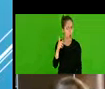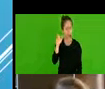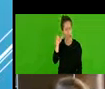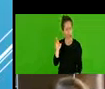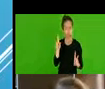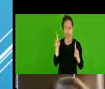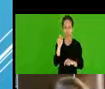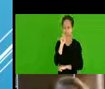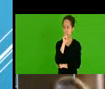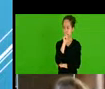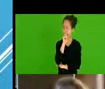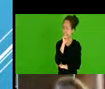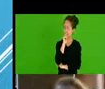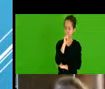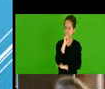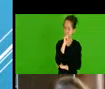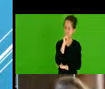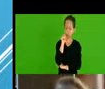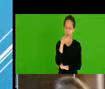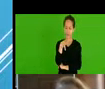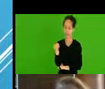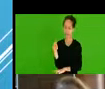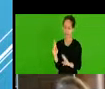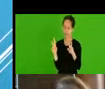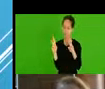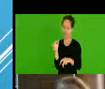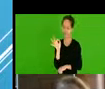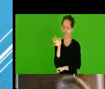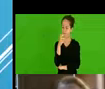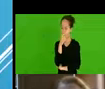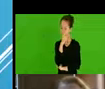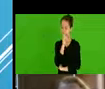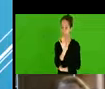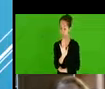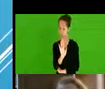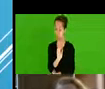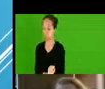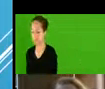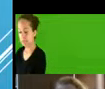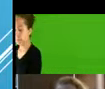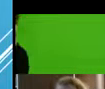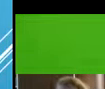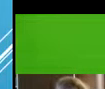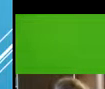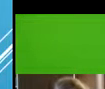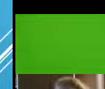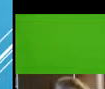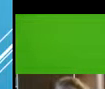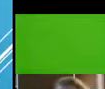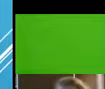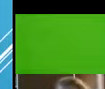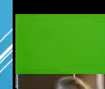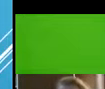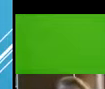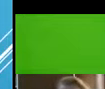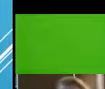professores conteudistas. Então, eu descobri que ela era maravilhosa,